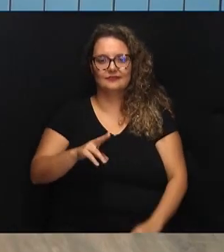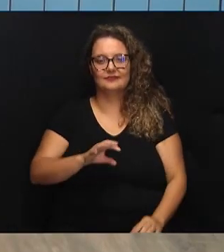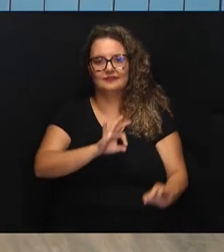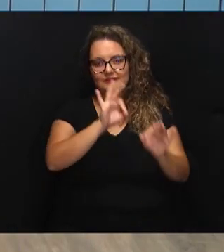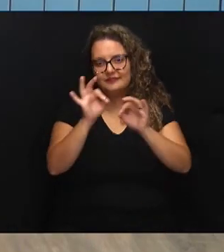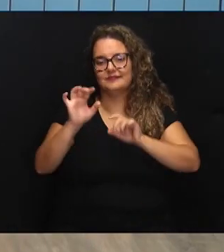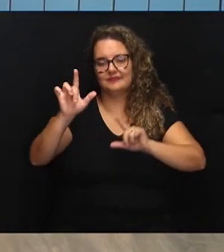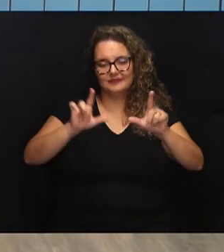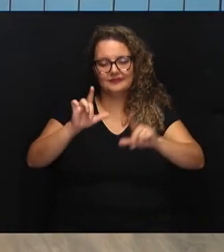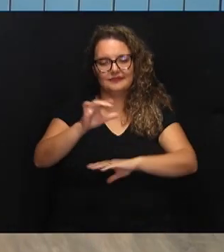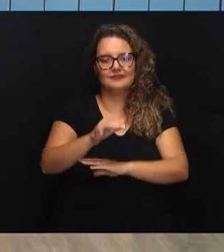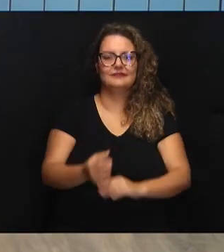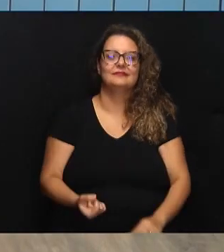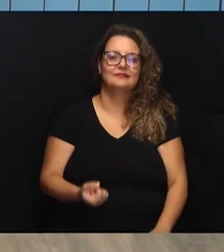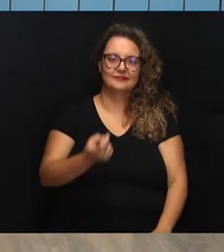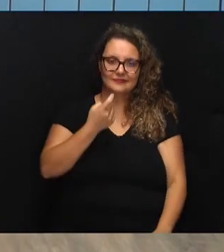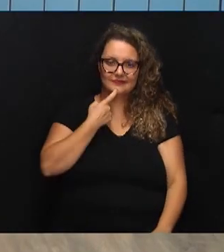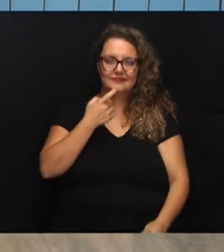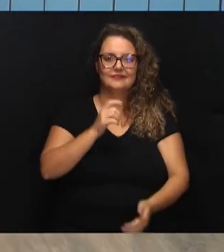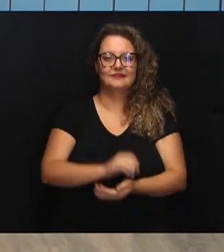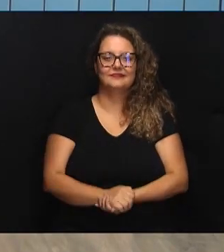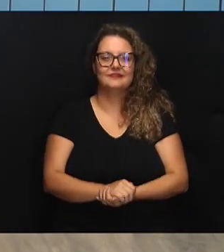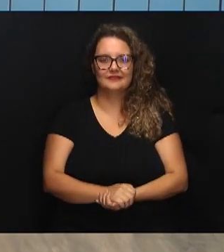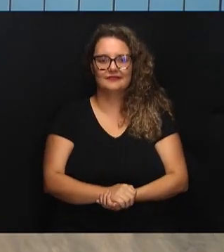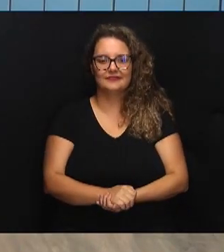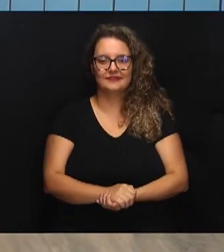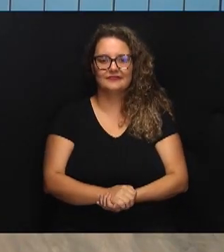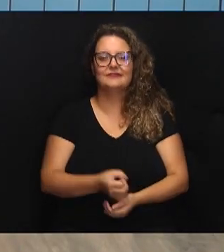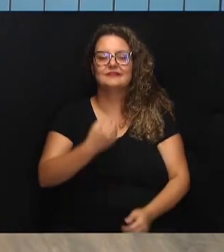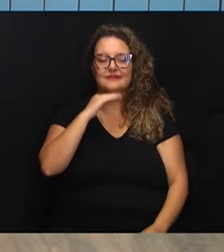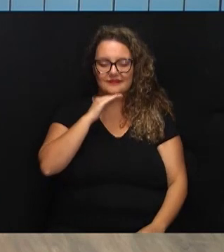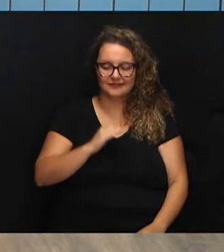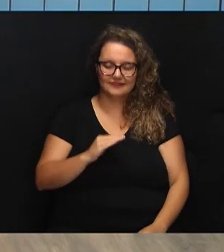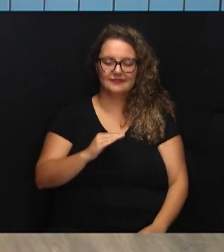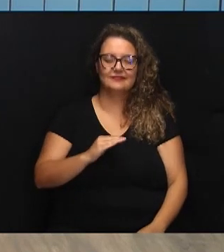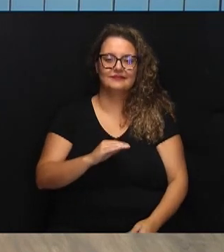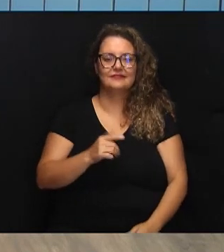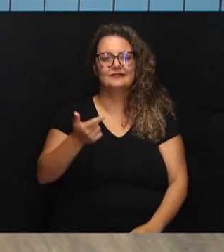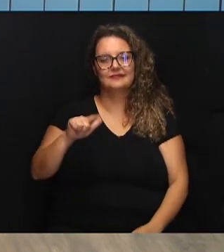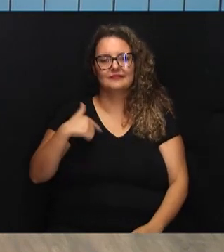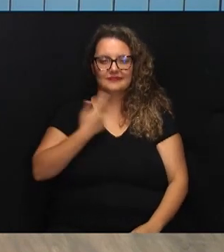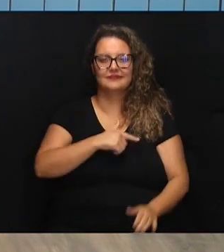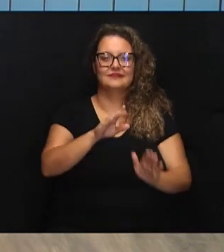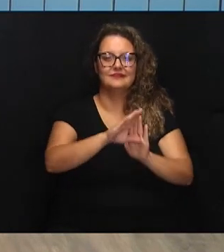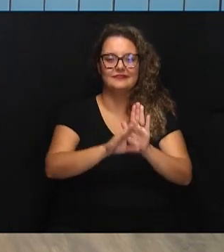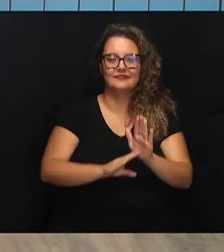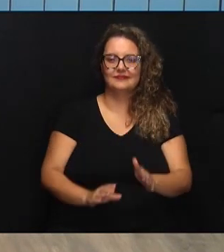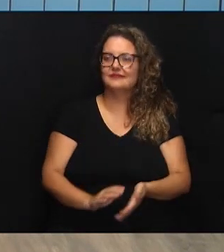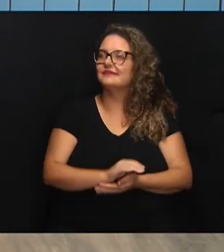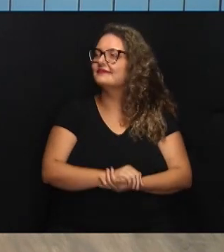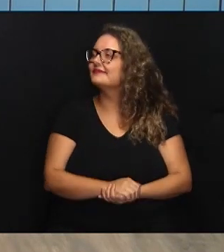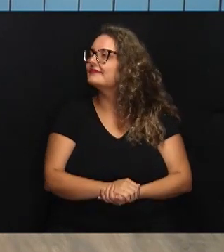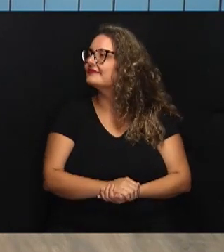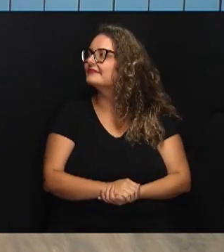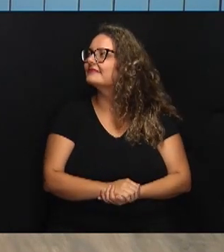a transmissão ao vivo pela TV Câmara Campinas. Uma boa tarde, continue com a nossa programação.